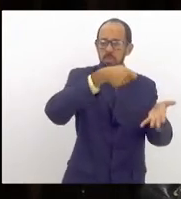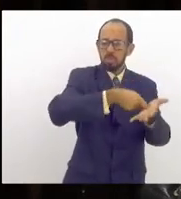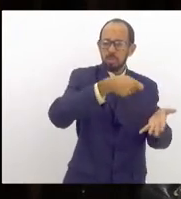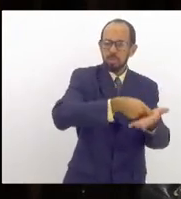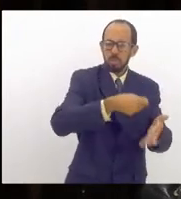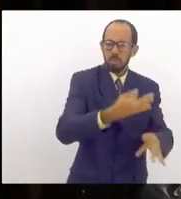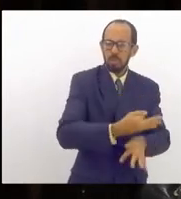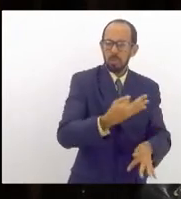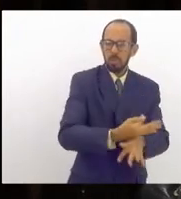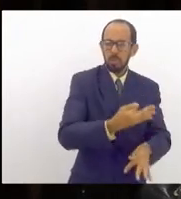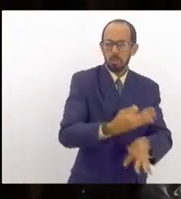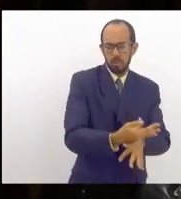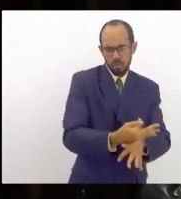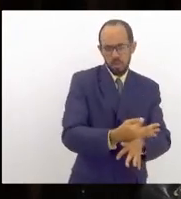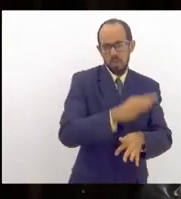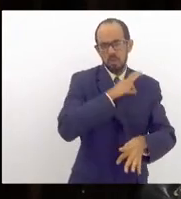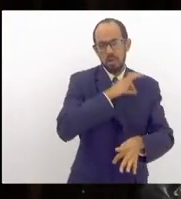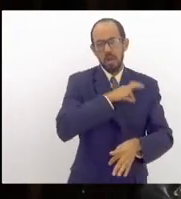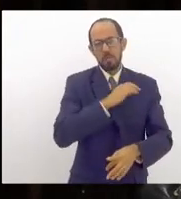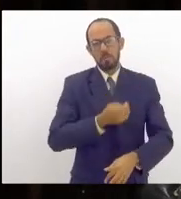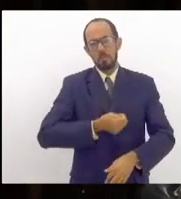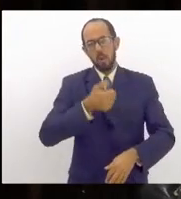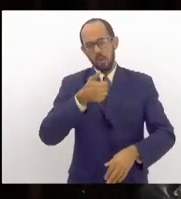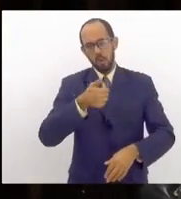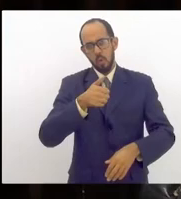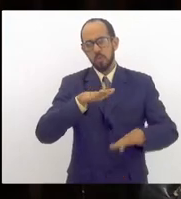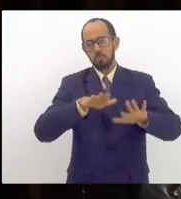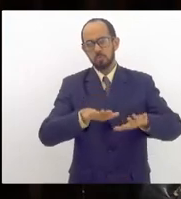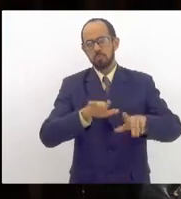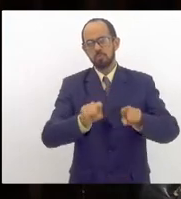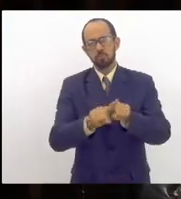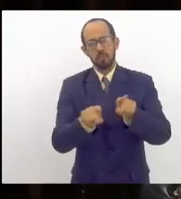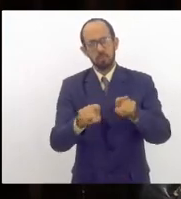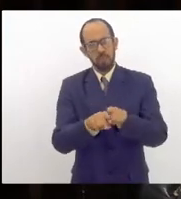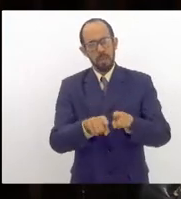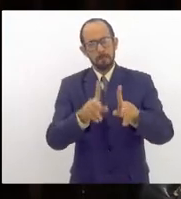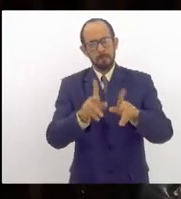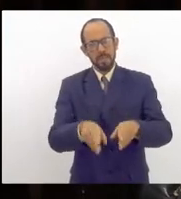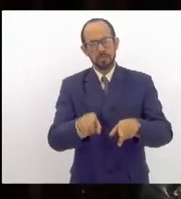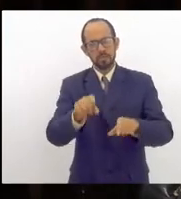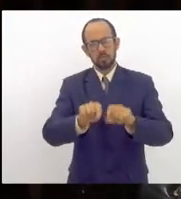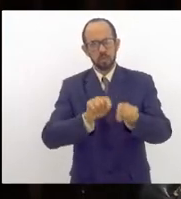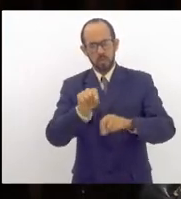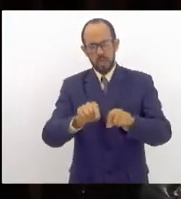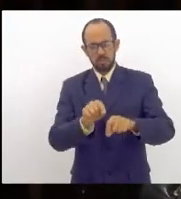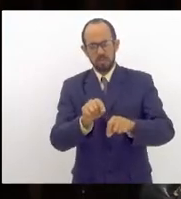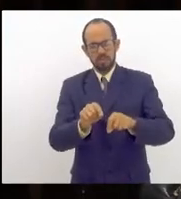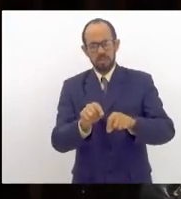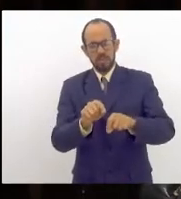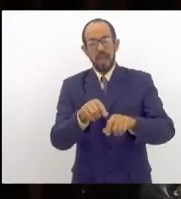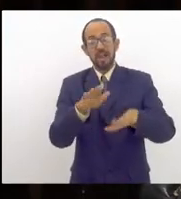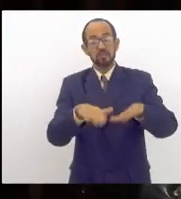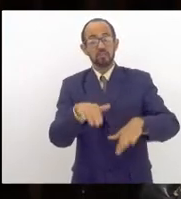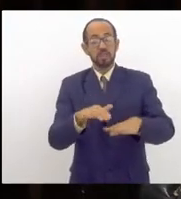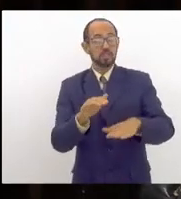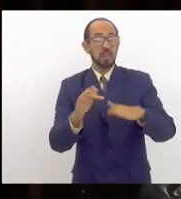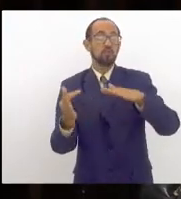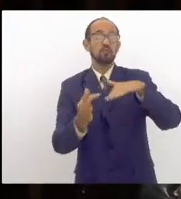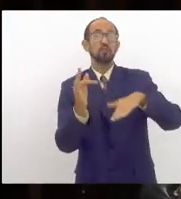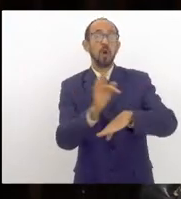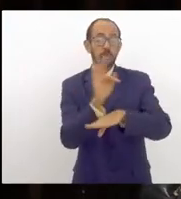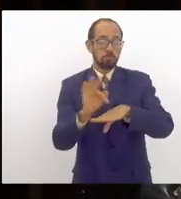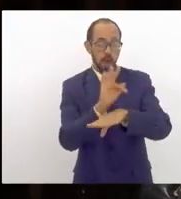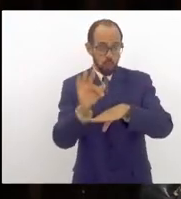remuneradas a situação hoje do mundo do trabalho é uma exploração mesmo como se tem formalidade quando você tem né uma